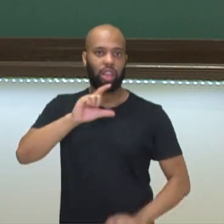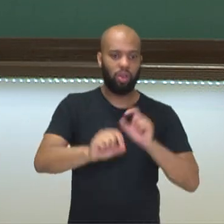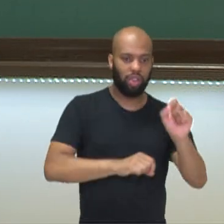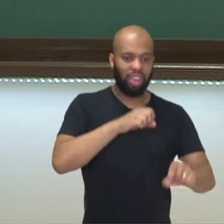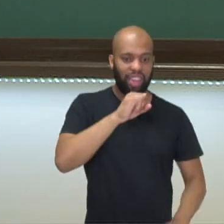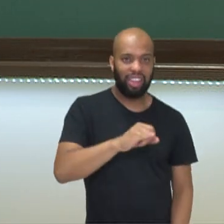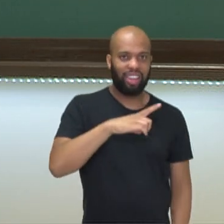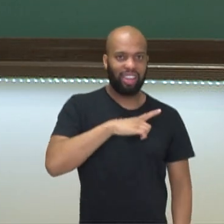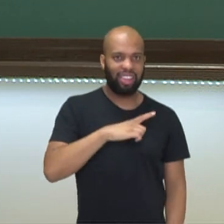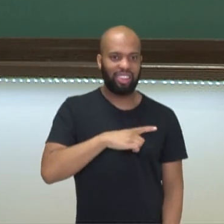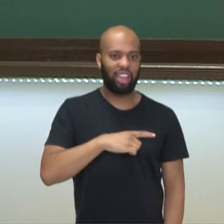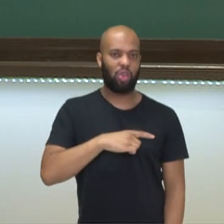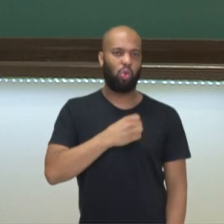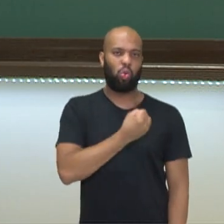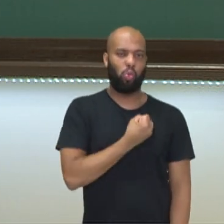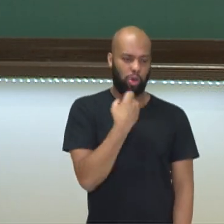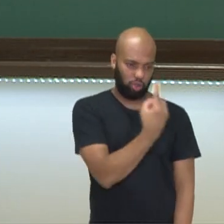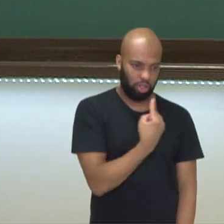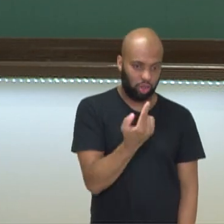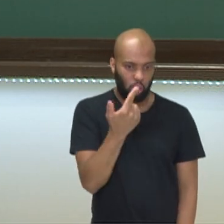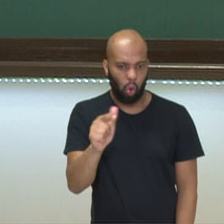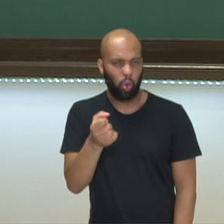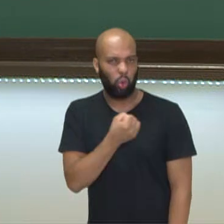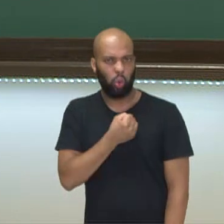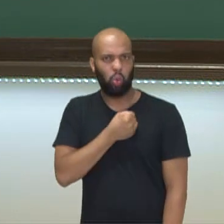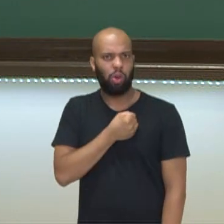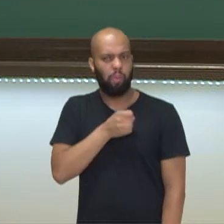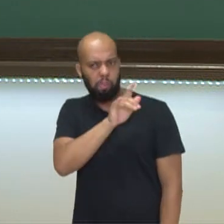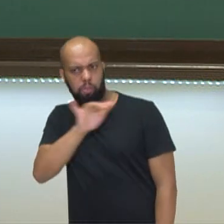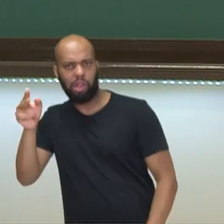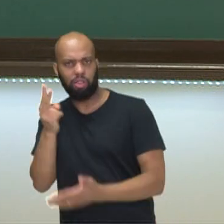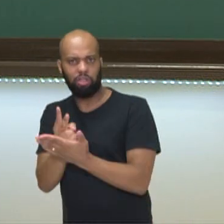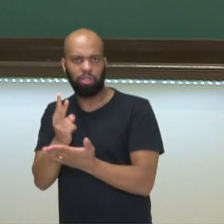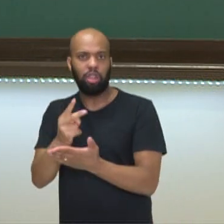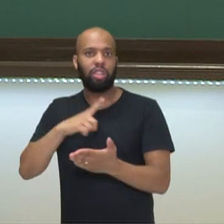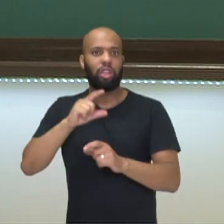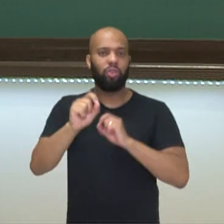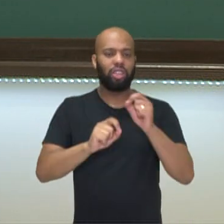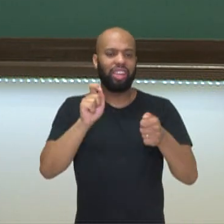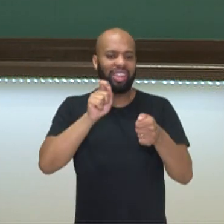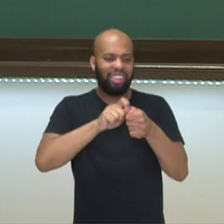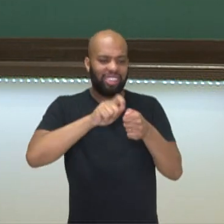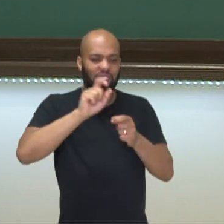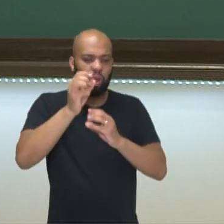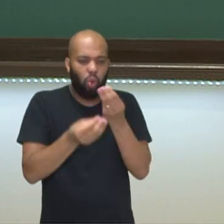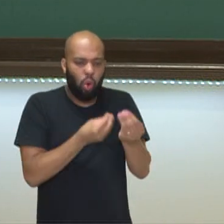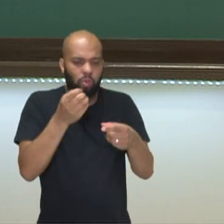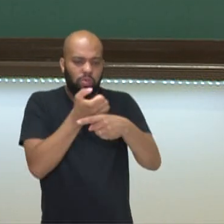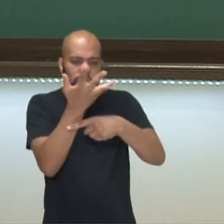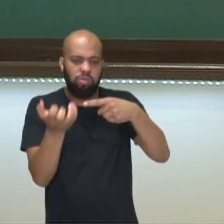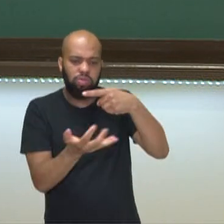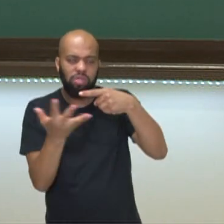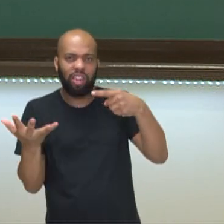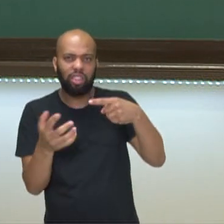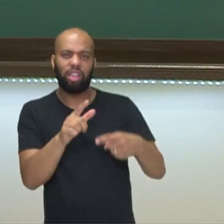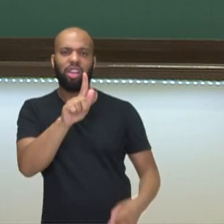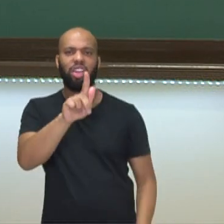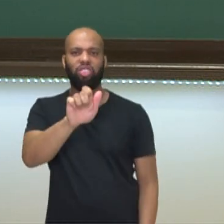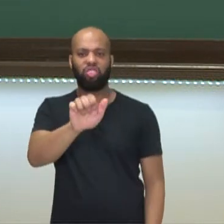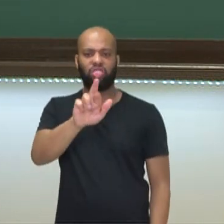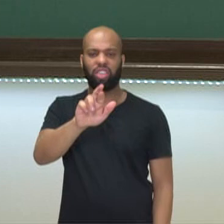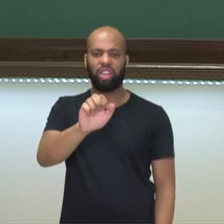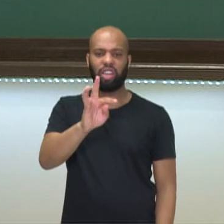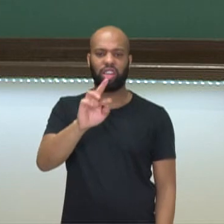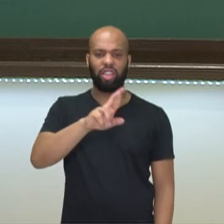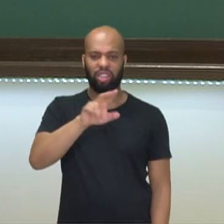transforma de outro jeito. A gente vai conhecer algumas ideias para escrever a fração geratriz da dízima periódica. O que é a fração geratriz? É a